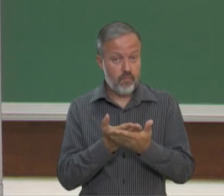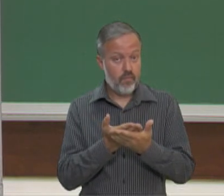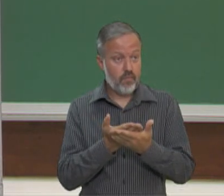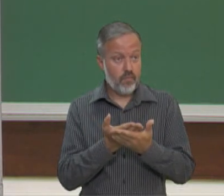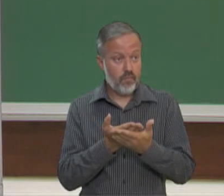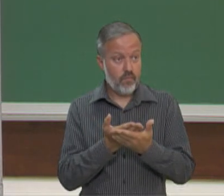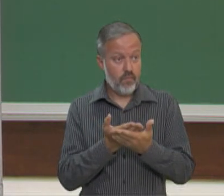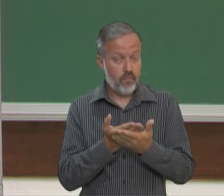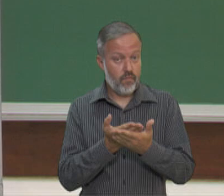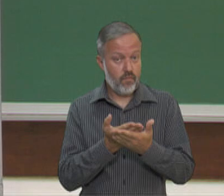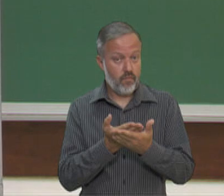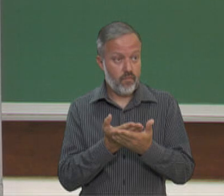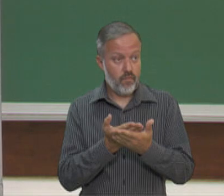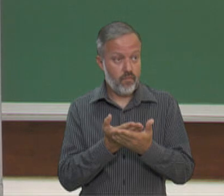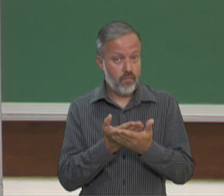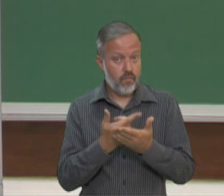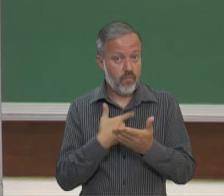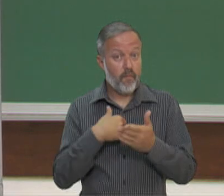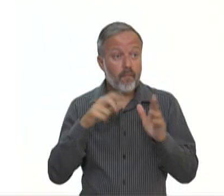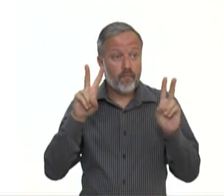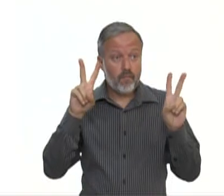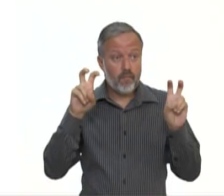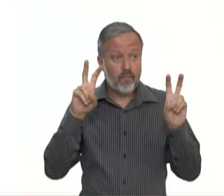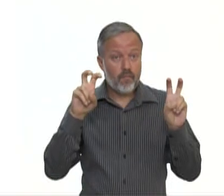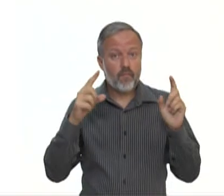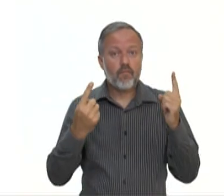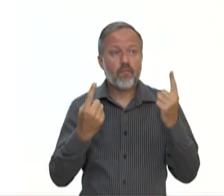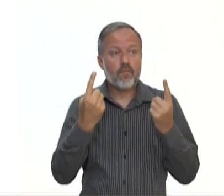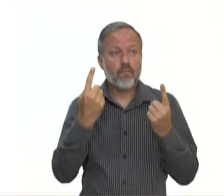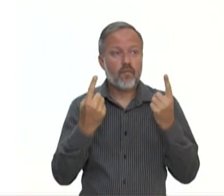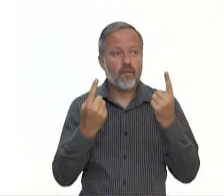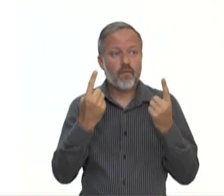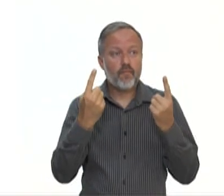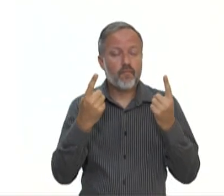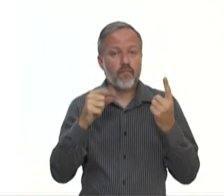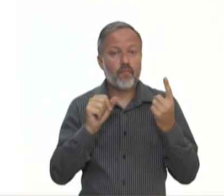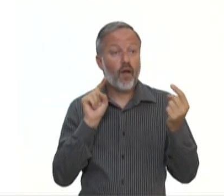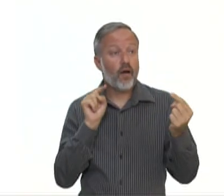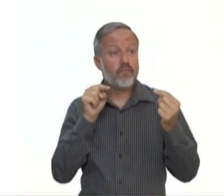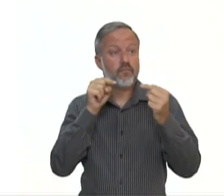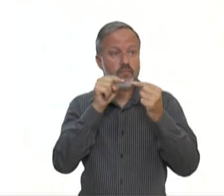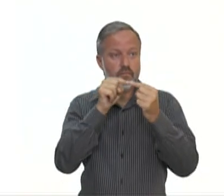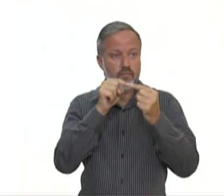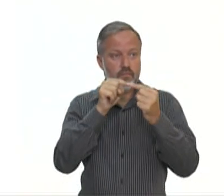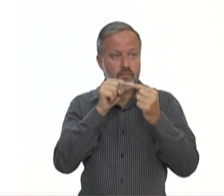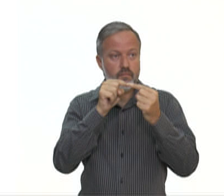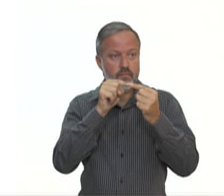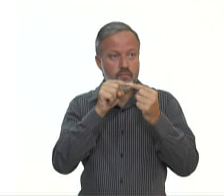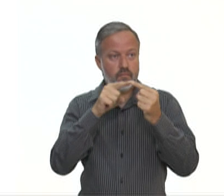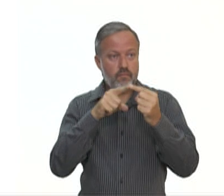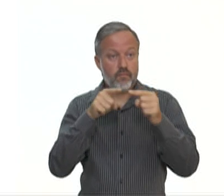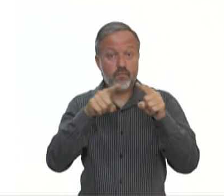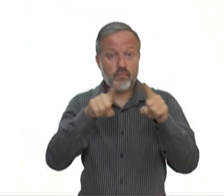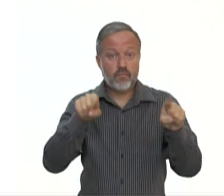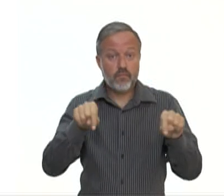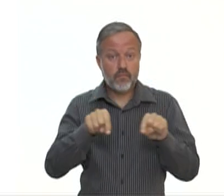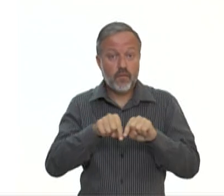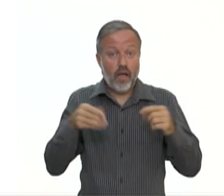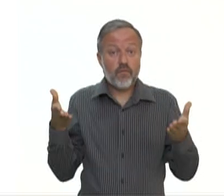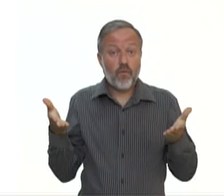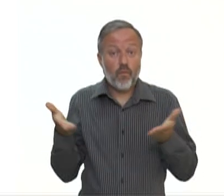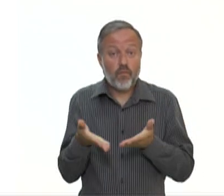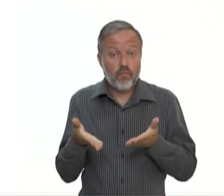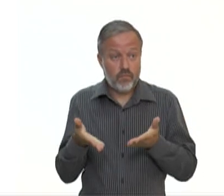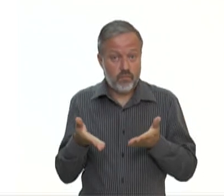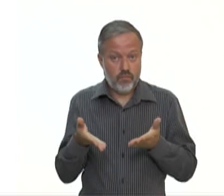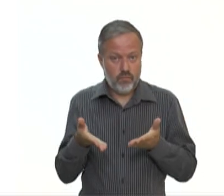com a seguinte questão. Quais são os objetivos da classe de hoje? Quais